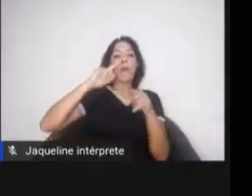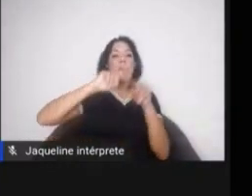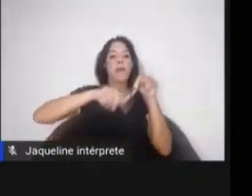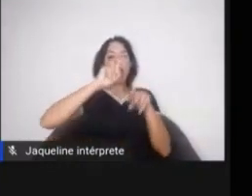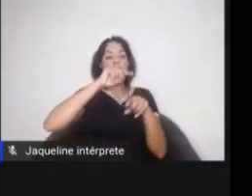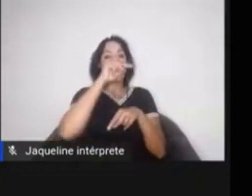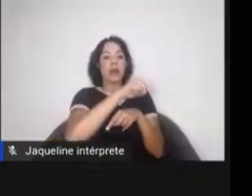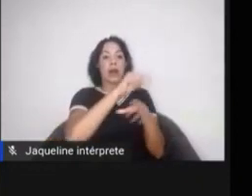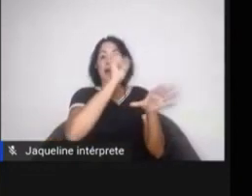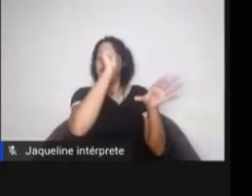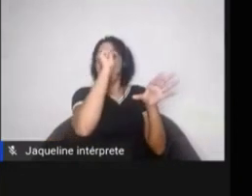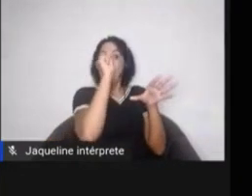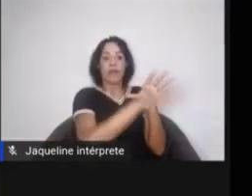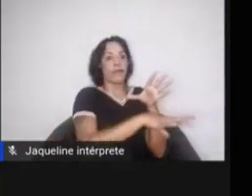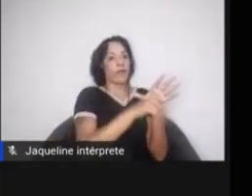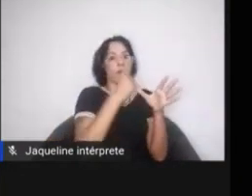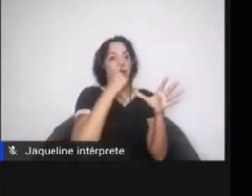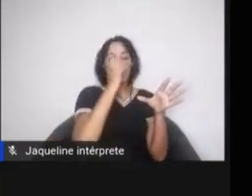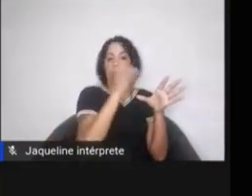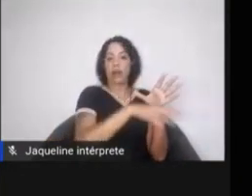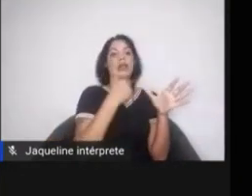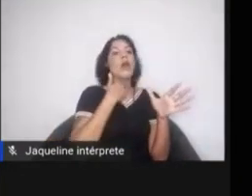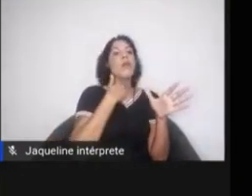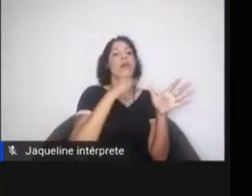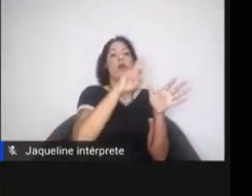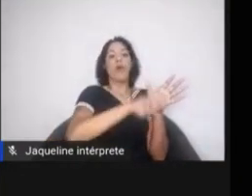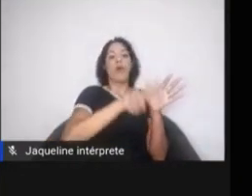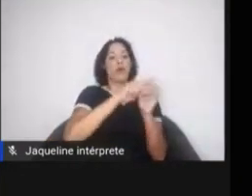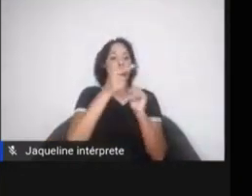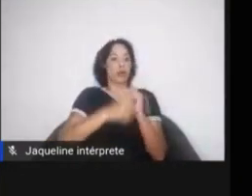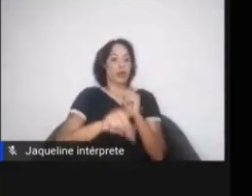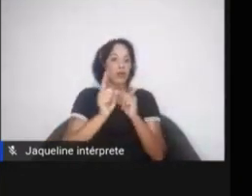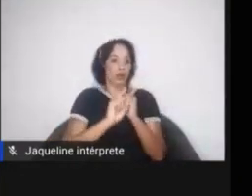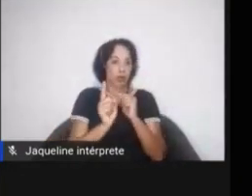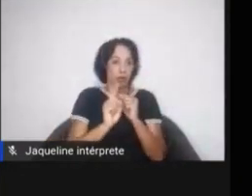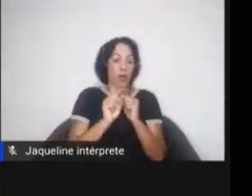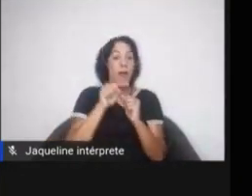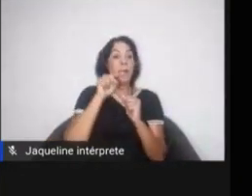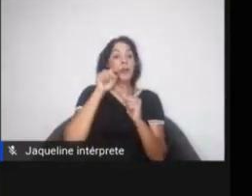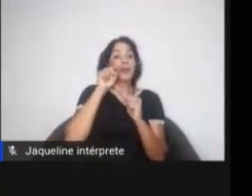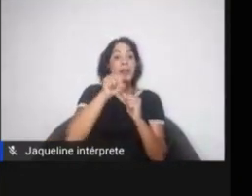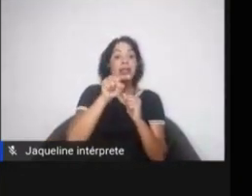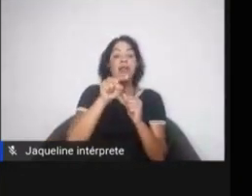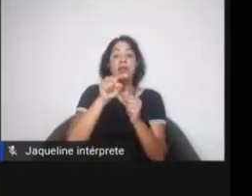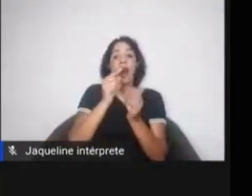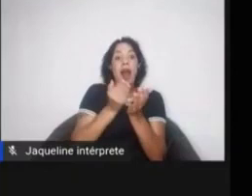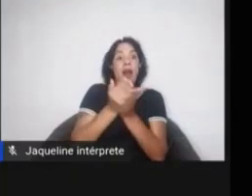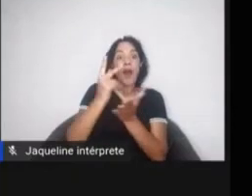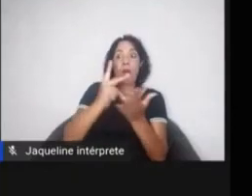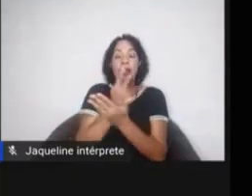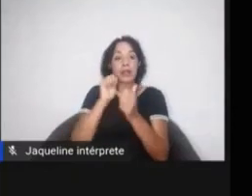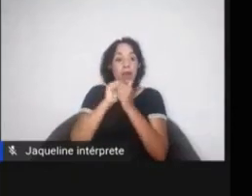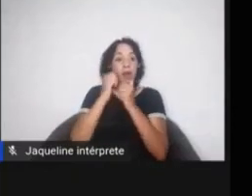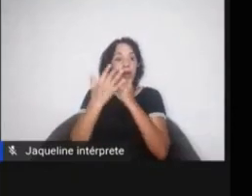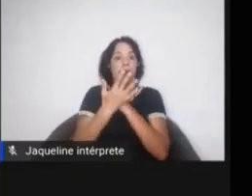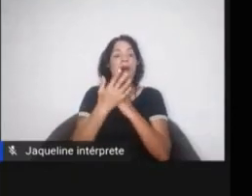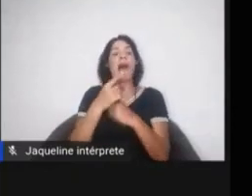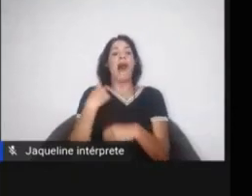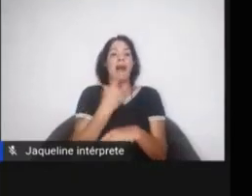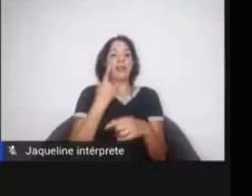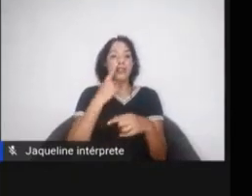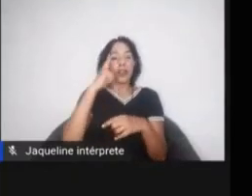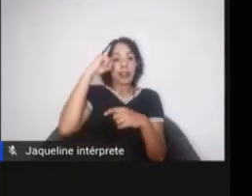ser descartado. Que foi essa a grande dificuldade no início da pandemia, quer dizer, nós não tínhamos